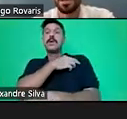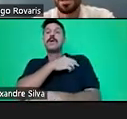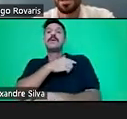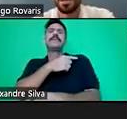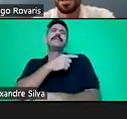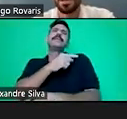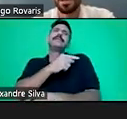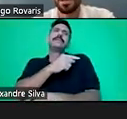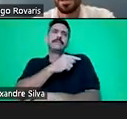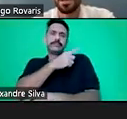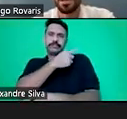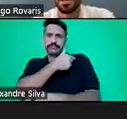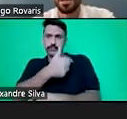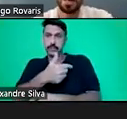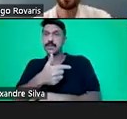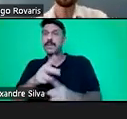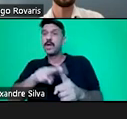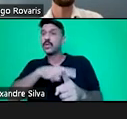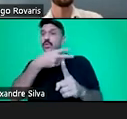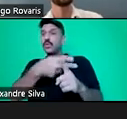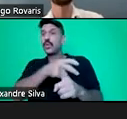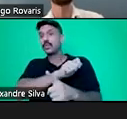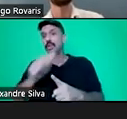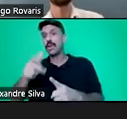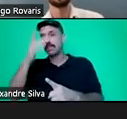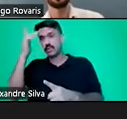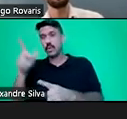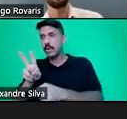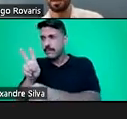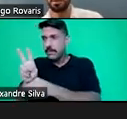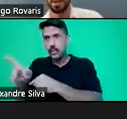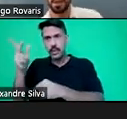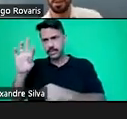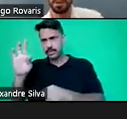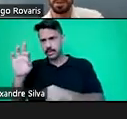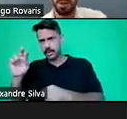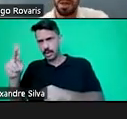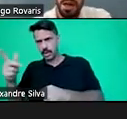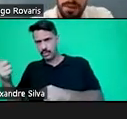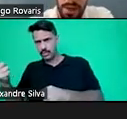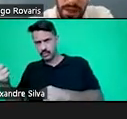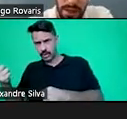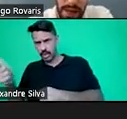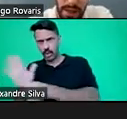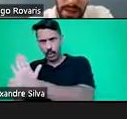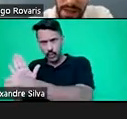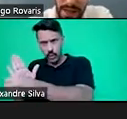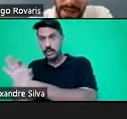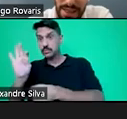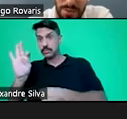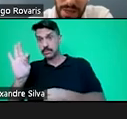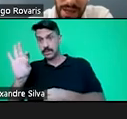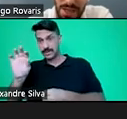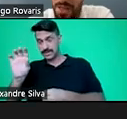está avaliando agora a repetência depois do ensino médio, então repetir disciplinas no ensino técnico, na graduação. A gente vê que quem